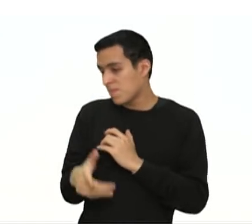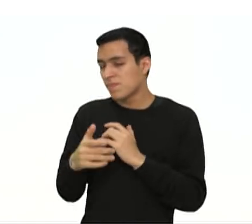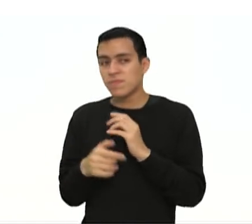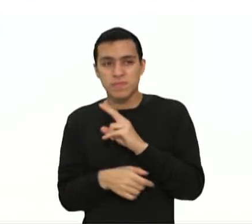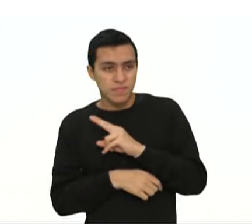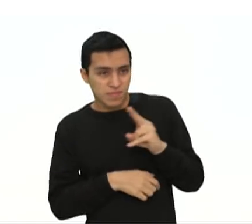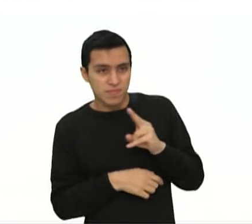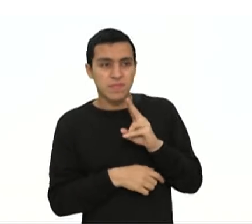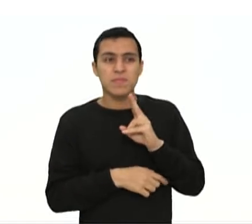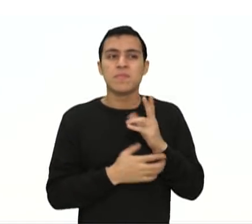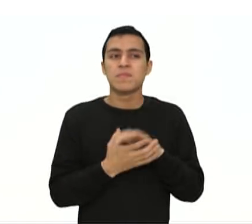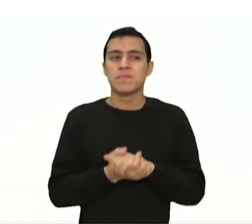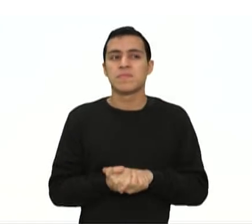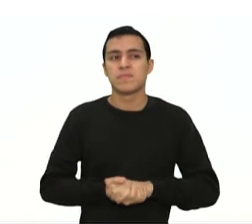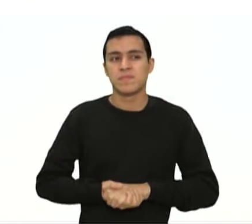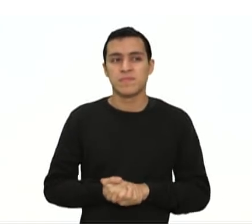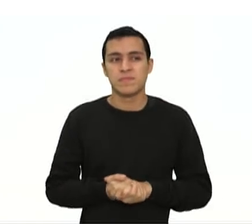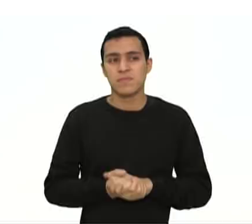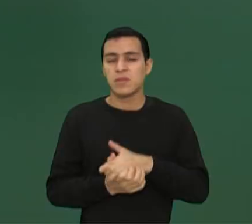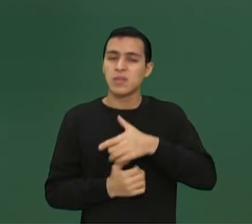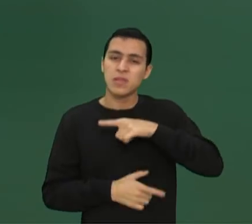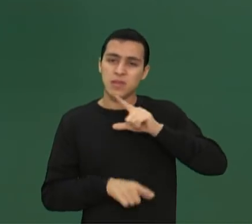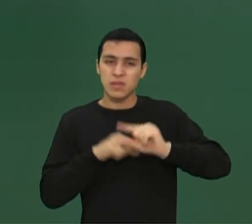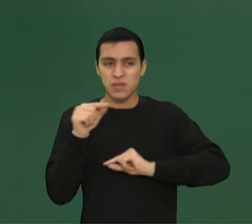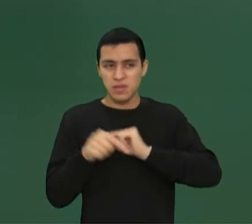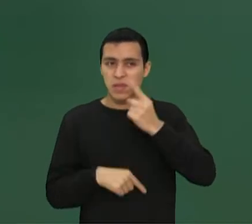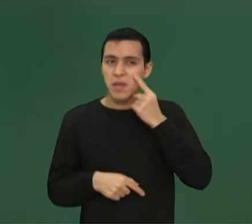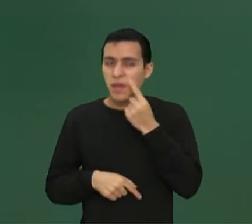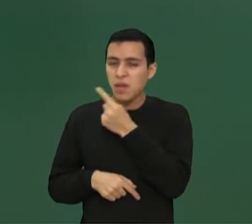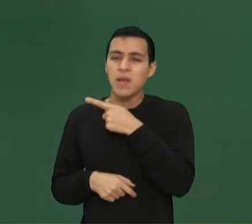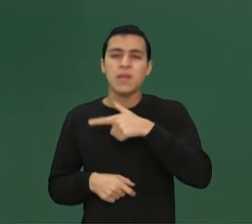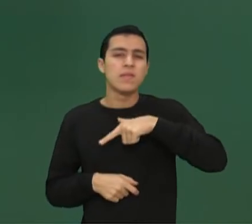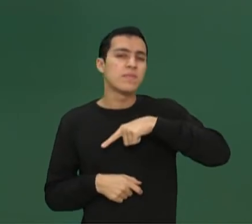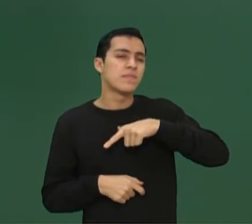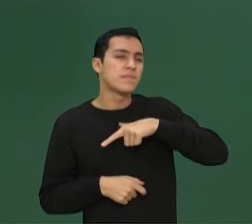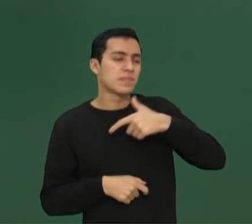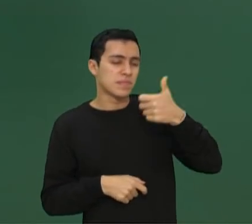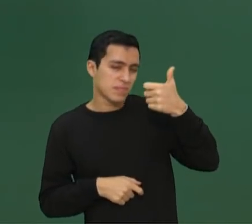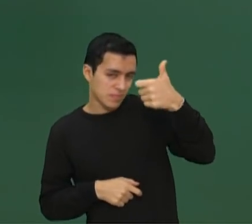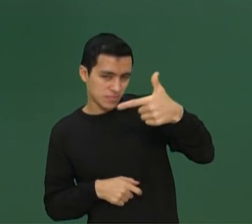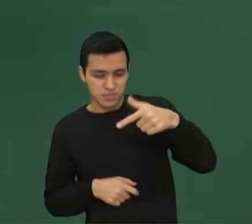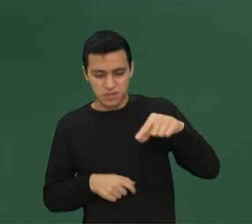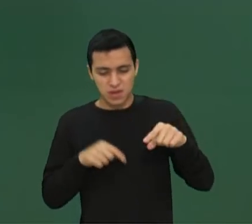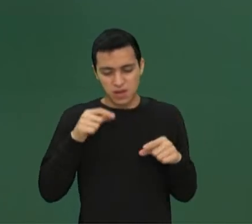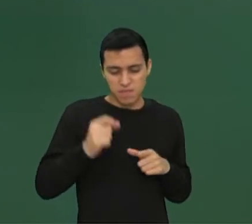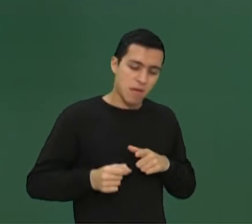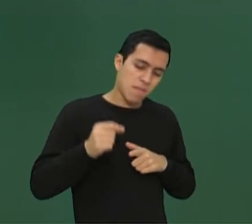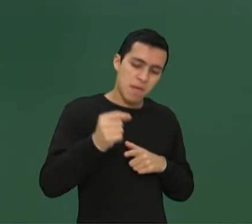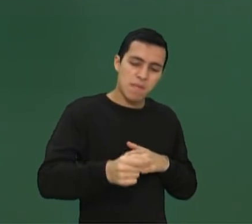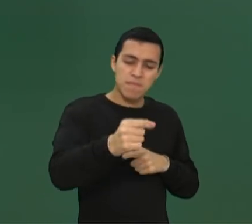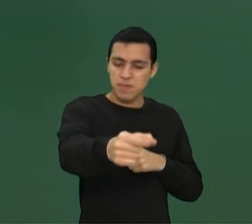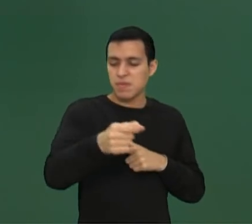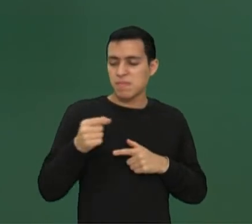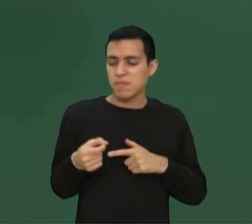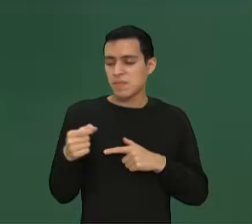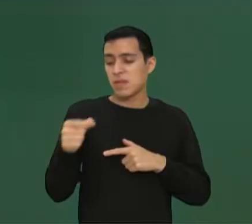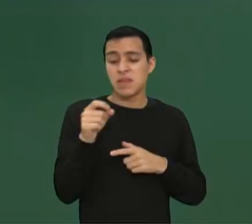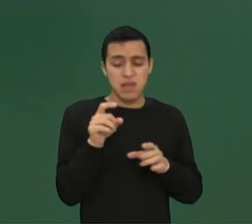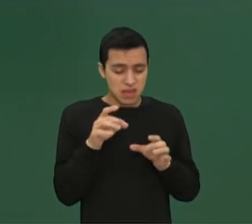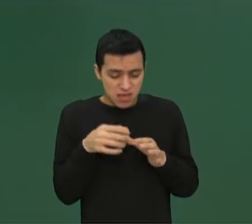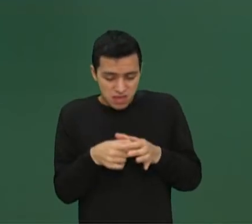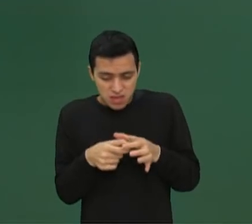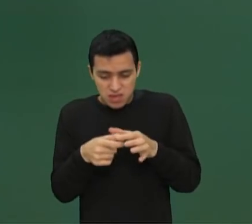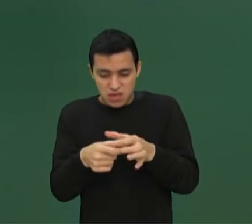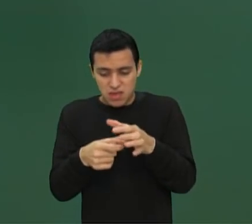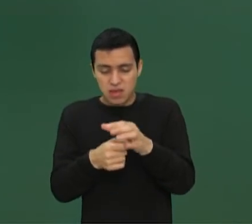Kalaha. Então, a gente vê a reprodução lá, são 12 buraquinhos e cada um tem o seu depósito que se